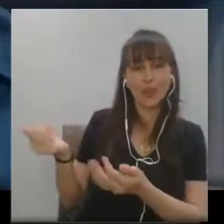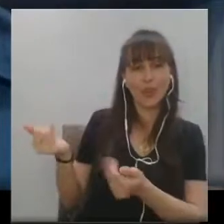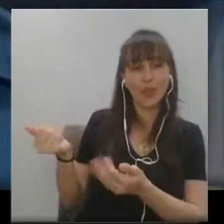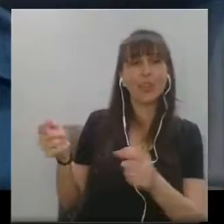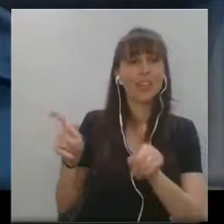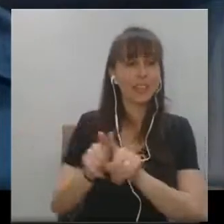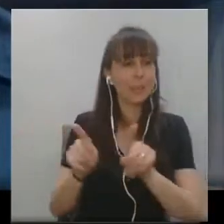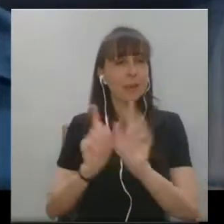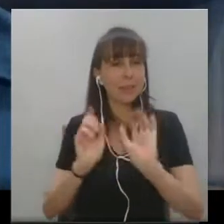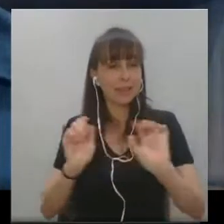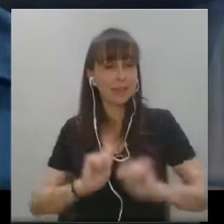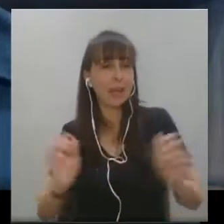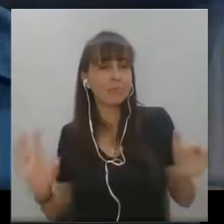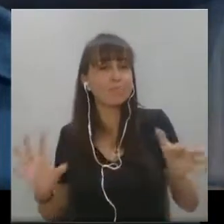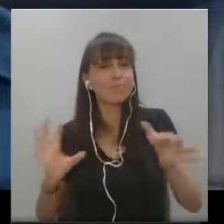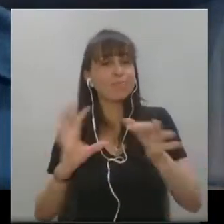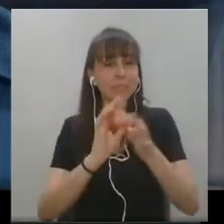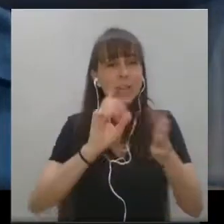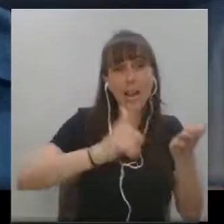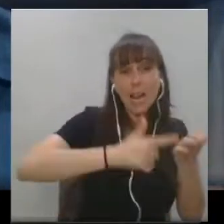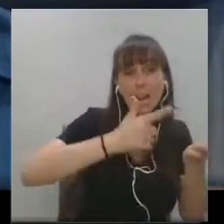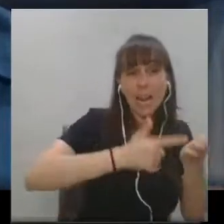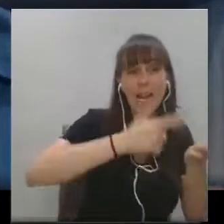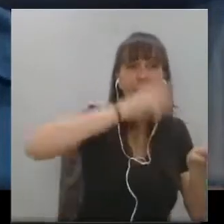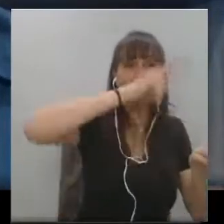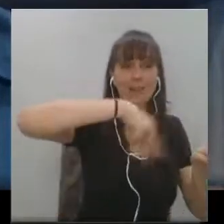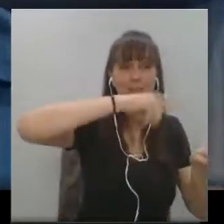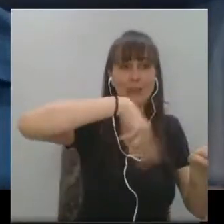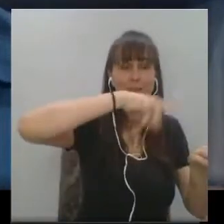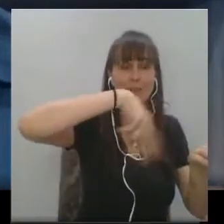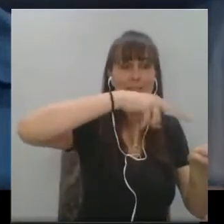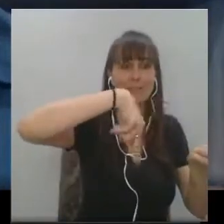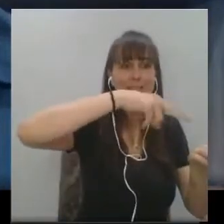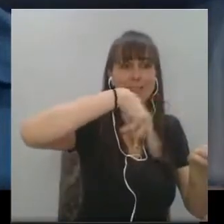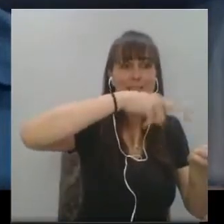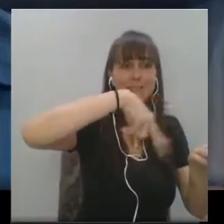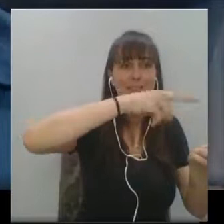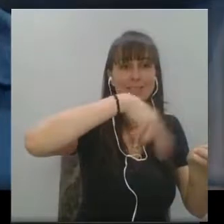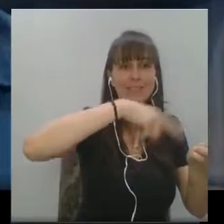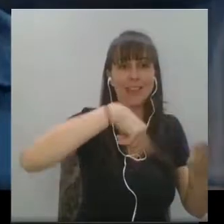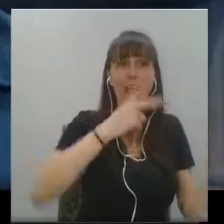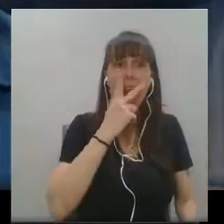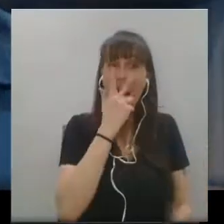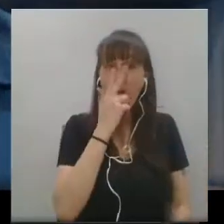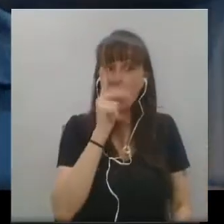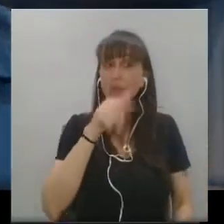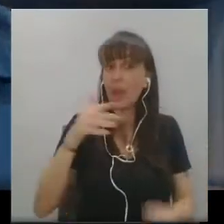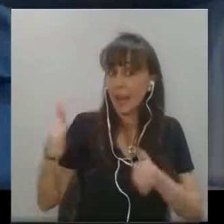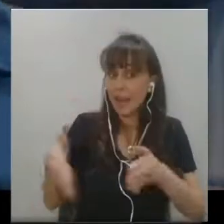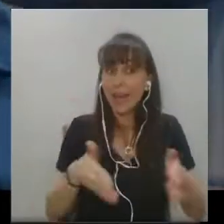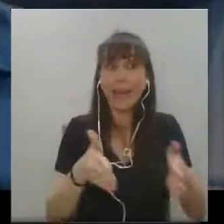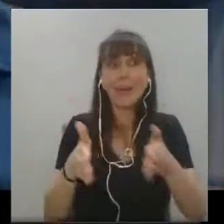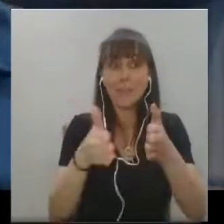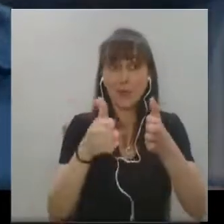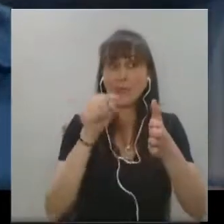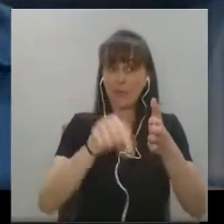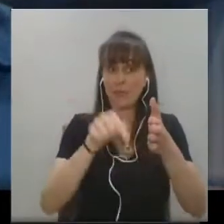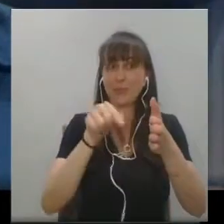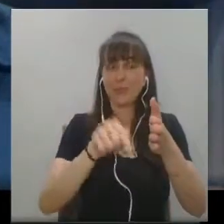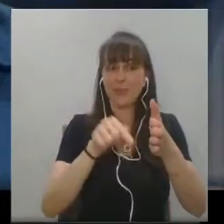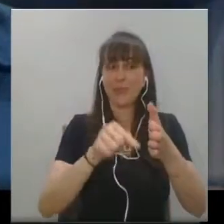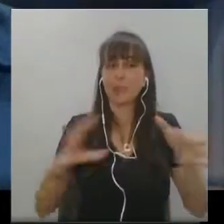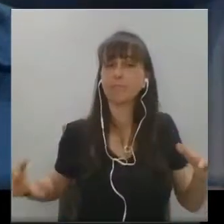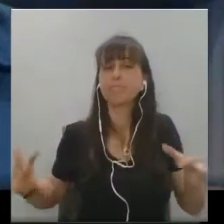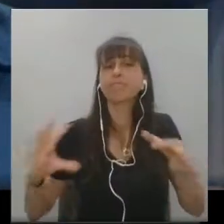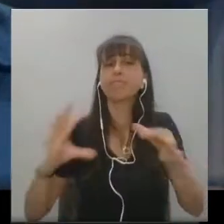justamente para a leitura daquela obra, né? E acho que esse é o caminho inicial, fazer com que haja